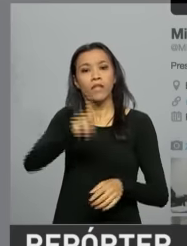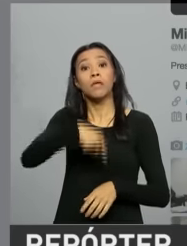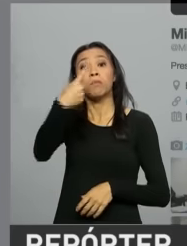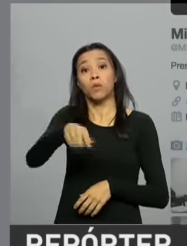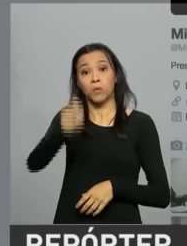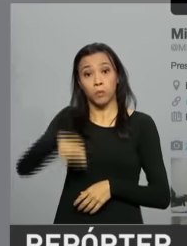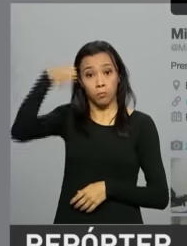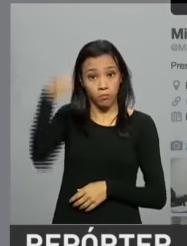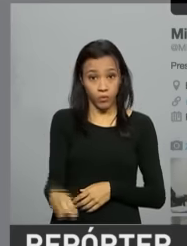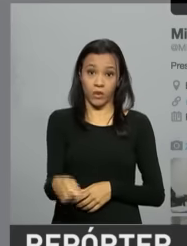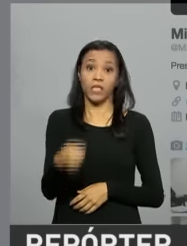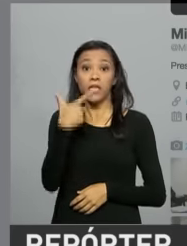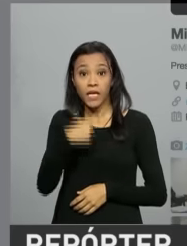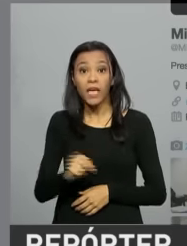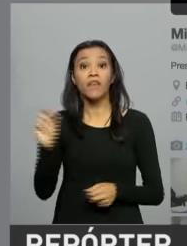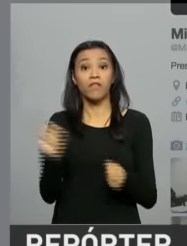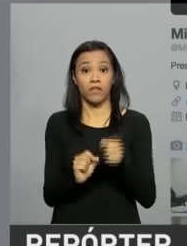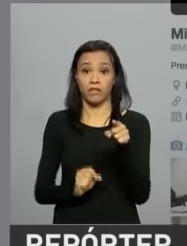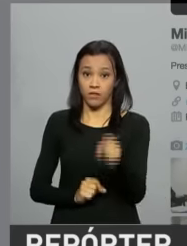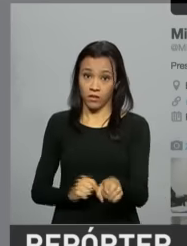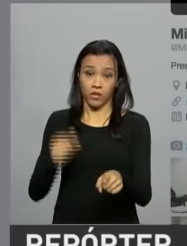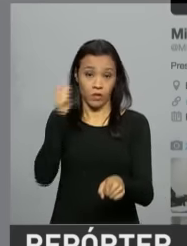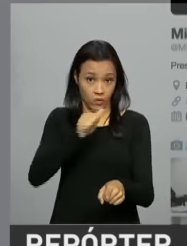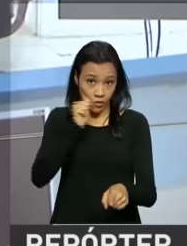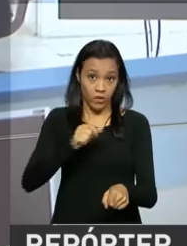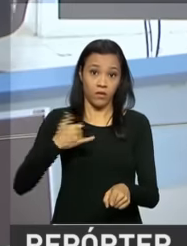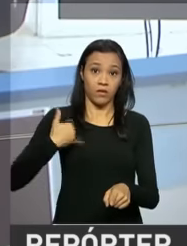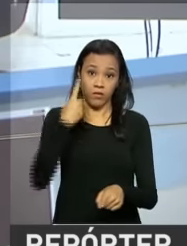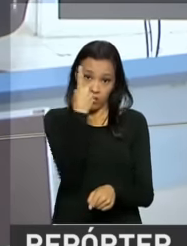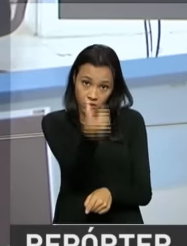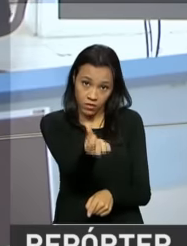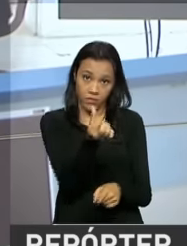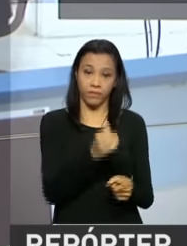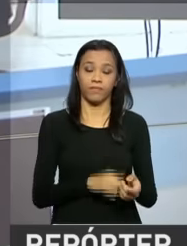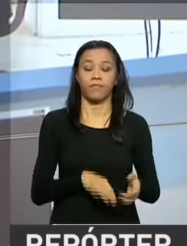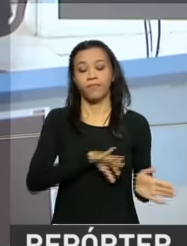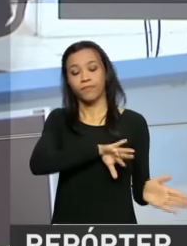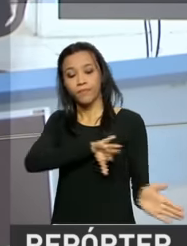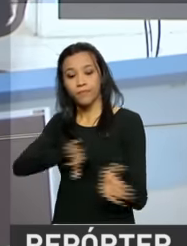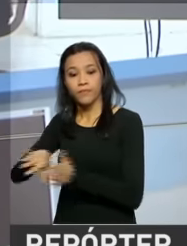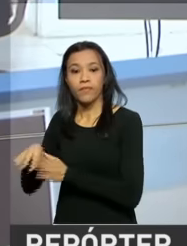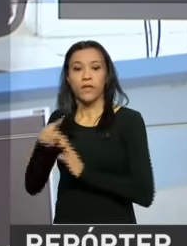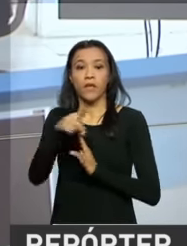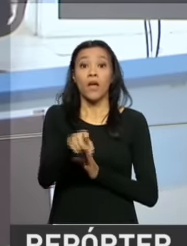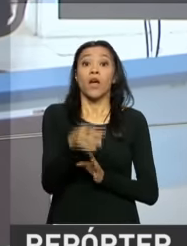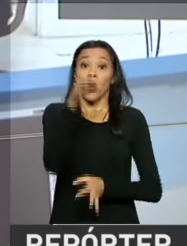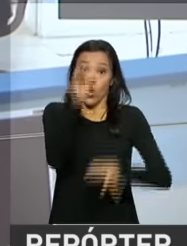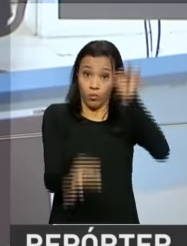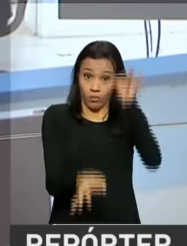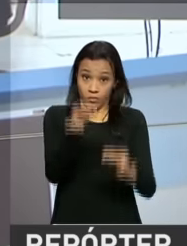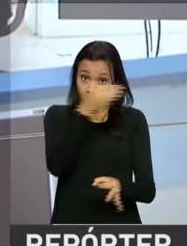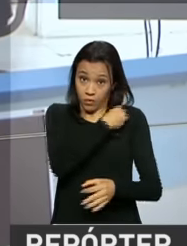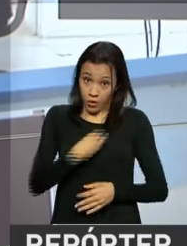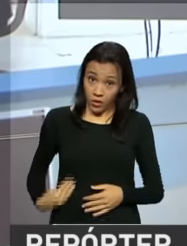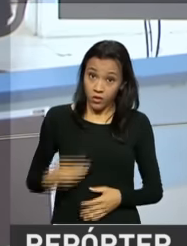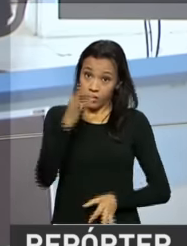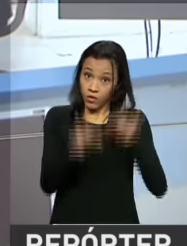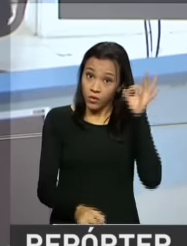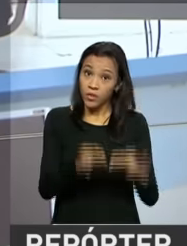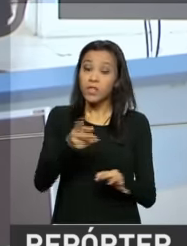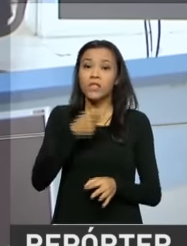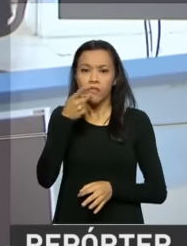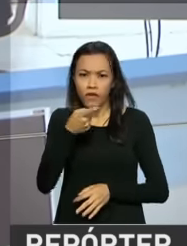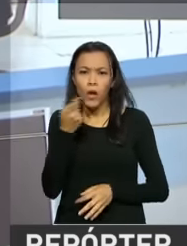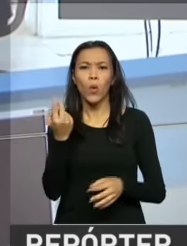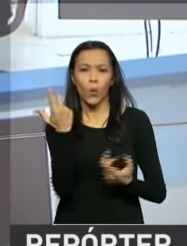estupro e da divulgação nas redes sociais. O ministro da Justiça, Alexandre de Moraes, também comentou